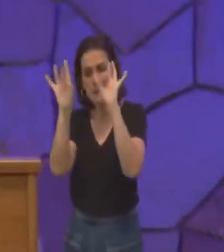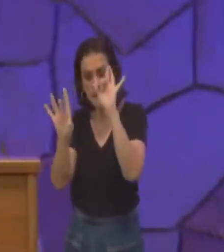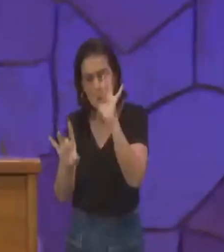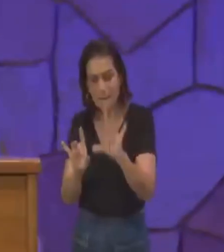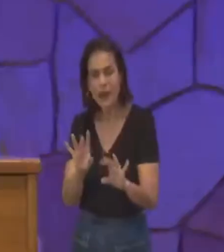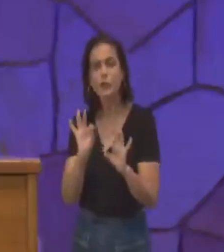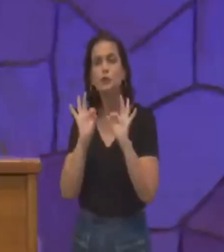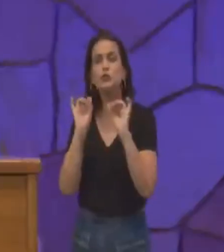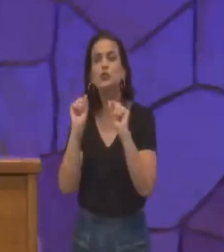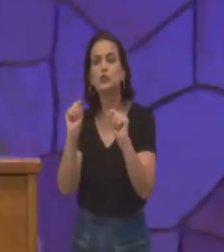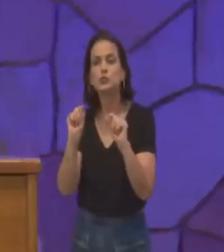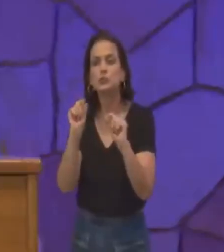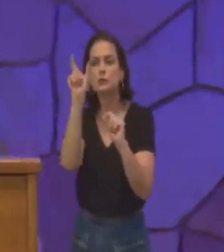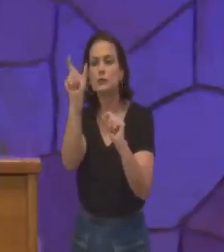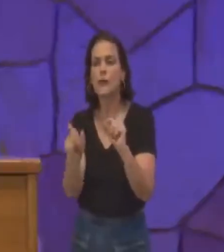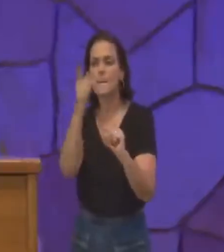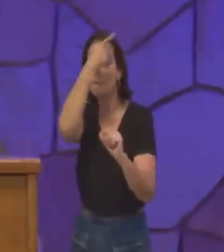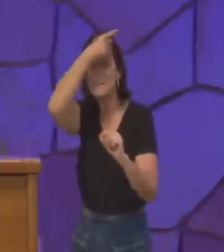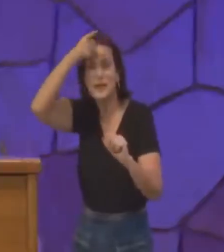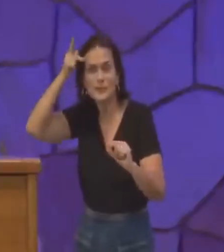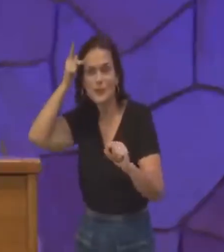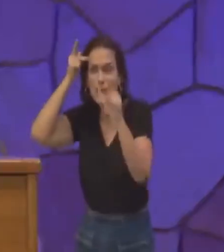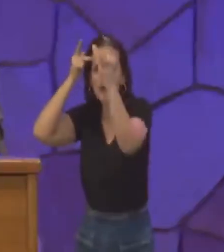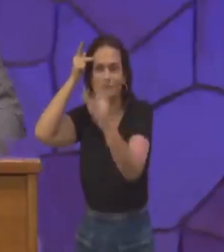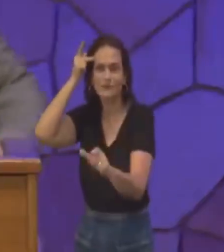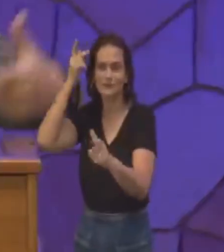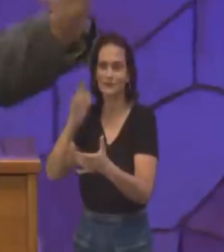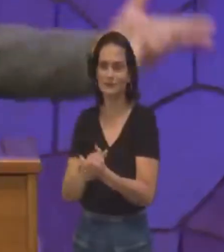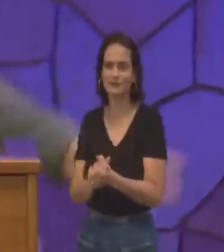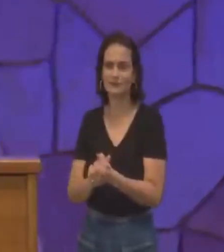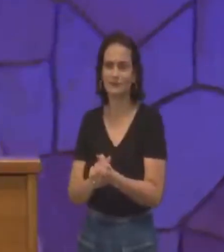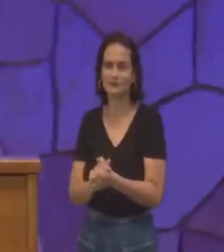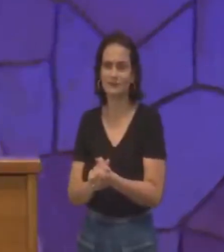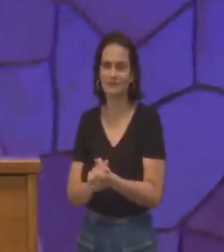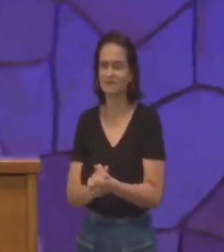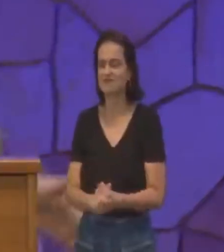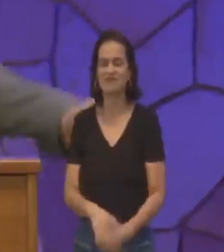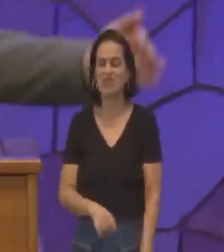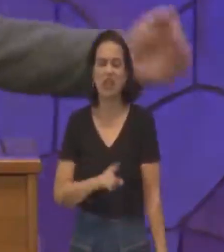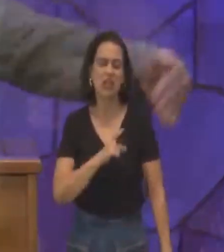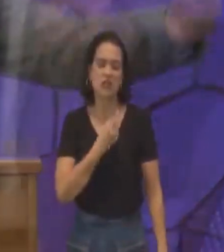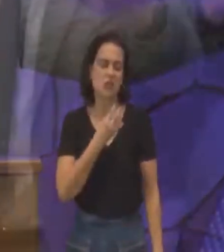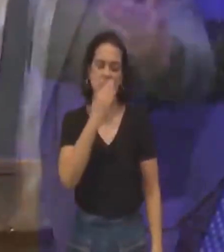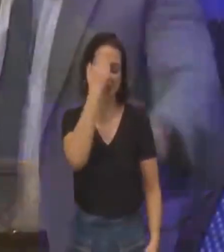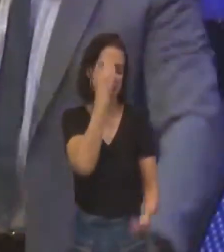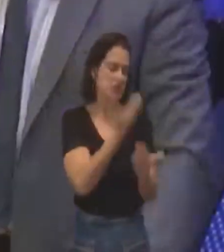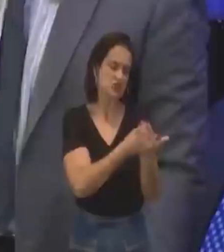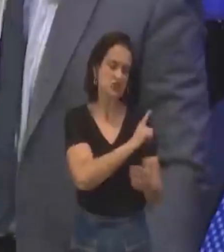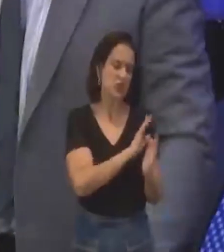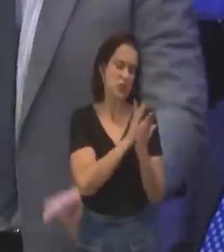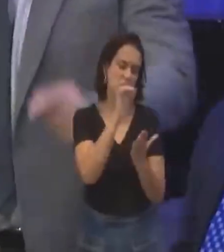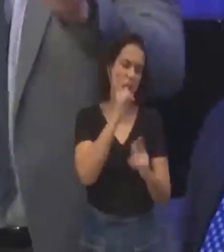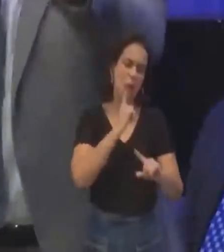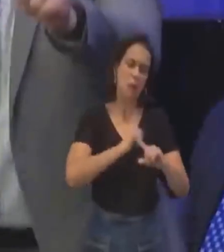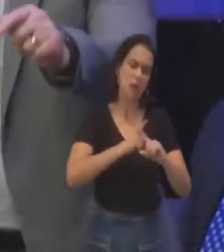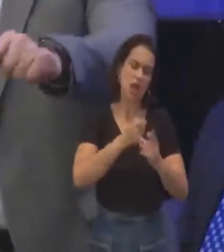às pessoas. E aí quando alguém me fala assim, mas eu não acredito na Bíblia porque a Bíblia foi escrita por homens, então se fosse escrita por